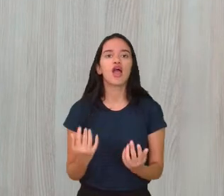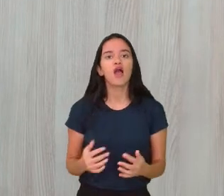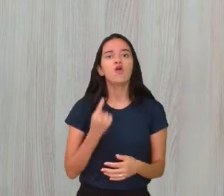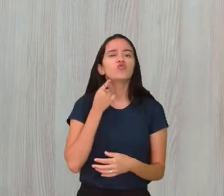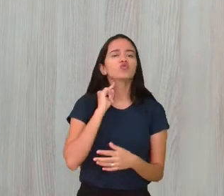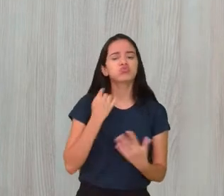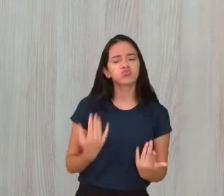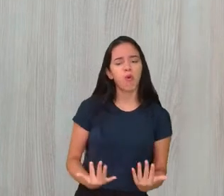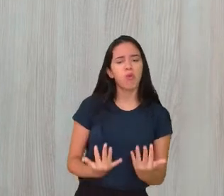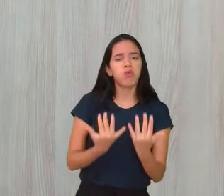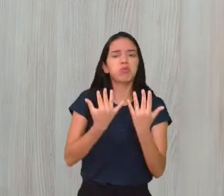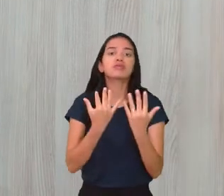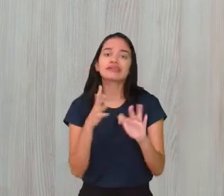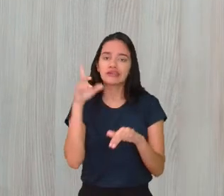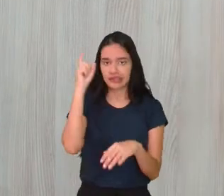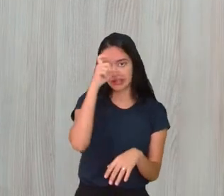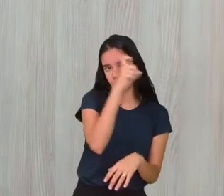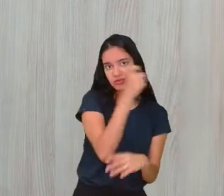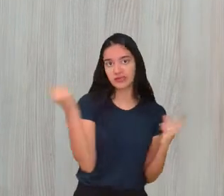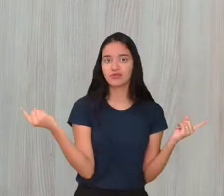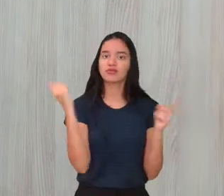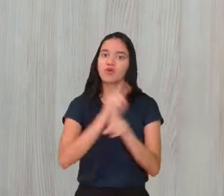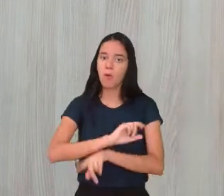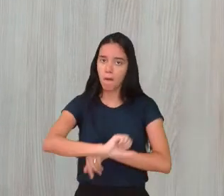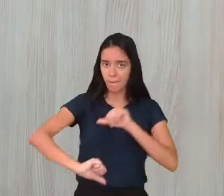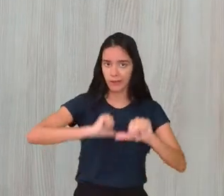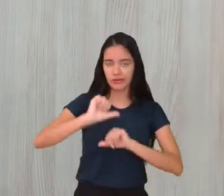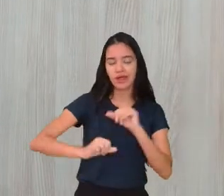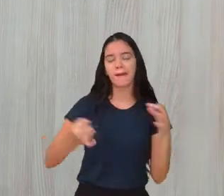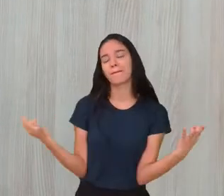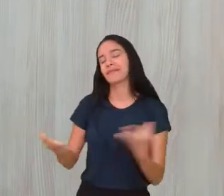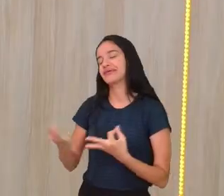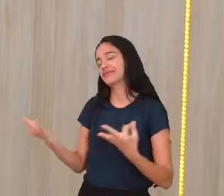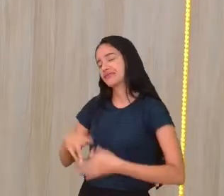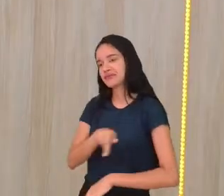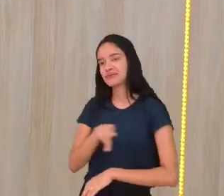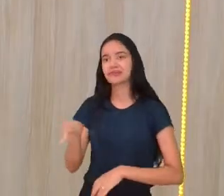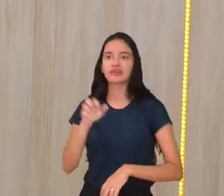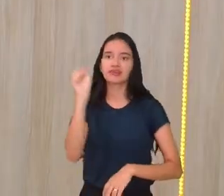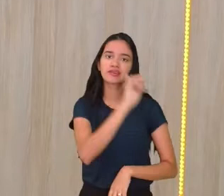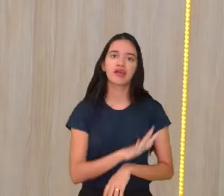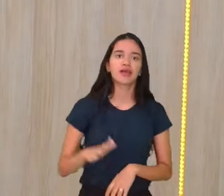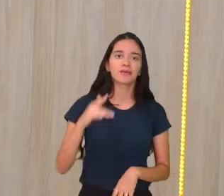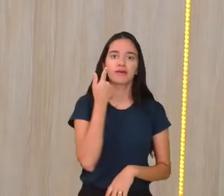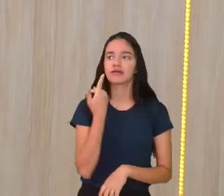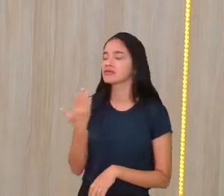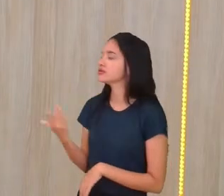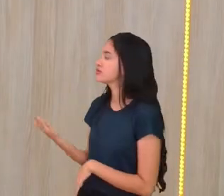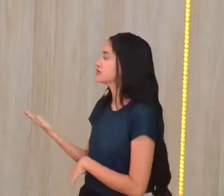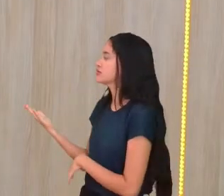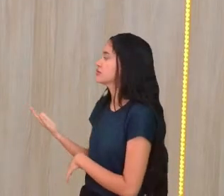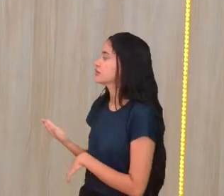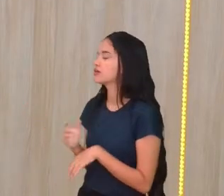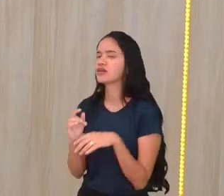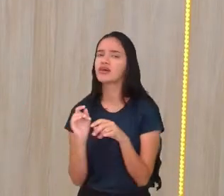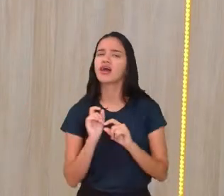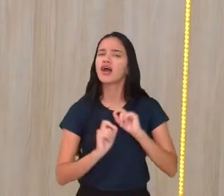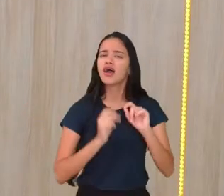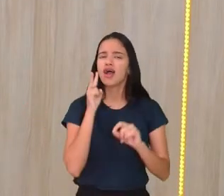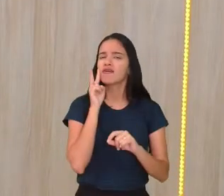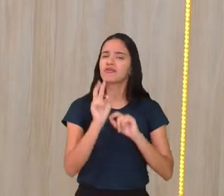rio, né, vai ser difícil fazer o contrário. Perfeito, professor Jorge. Na imagem aí você vê justamente